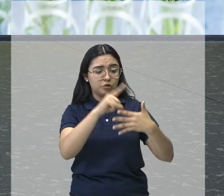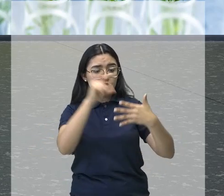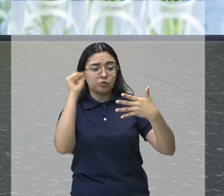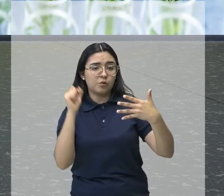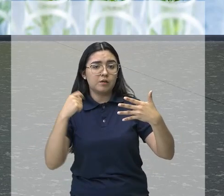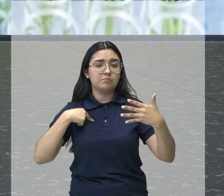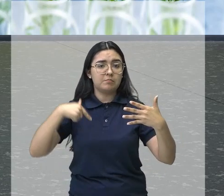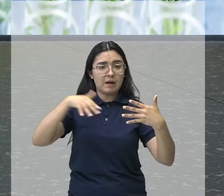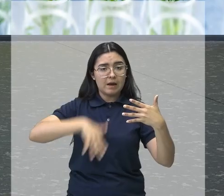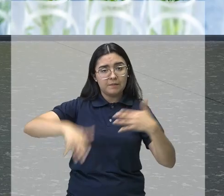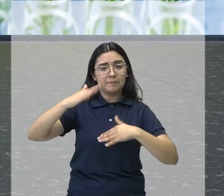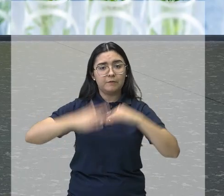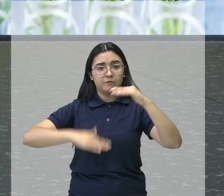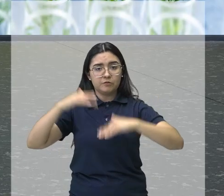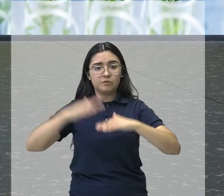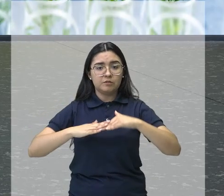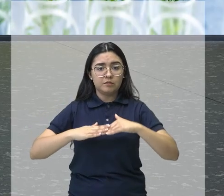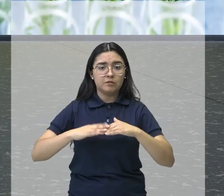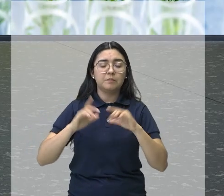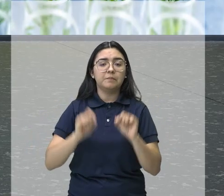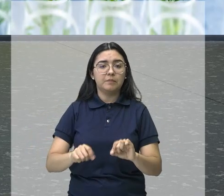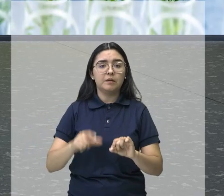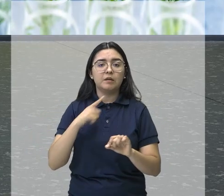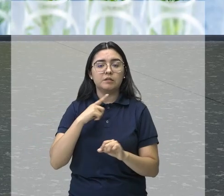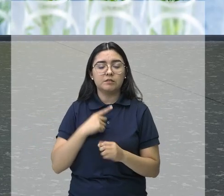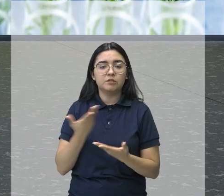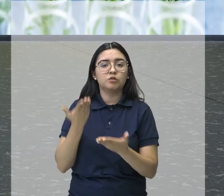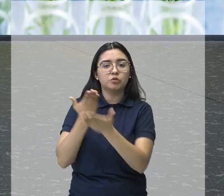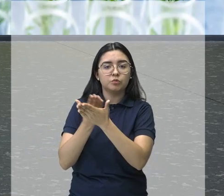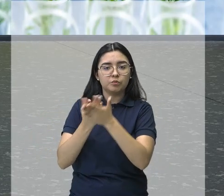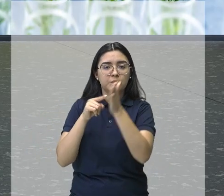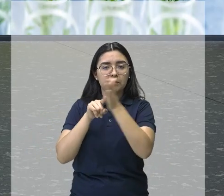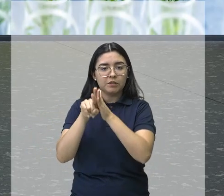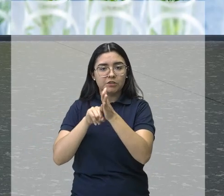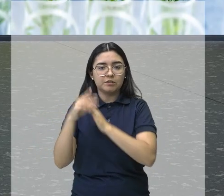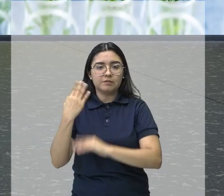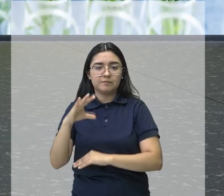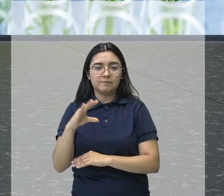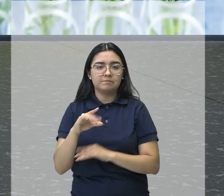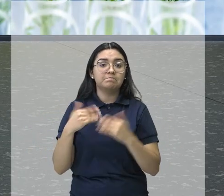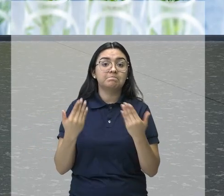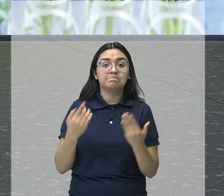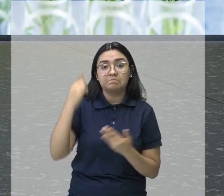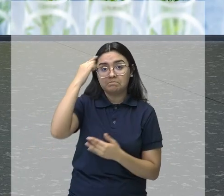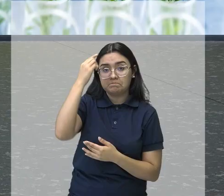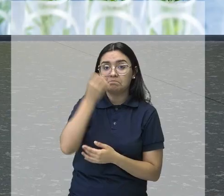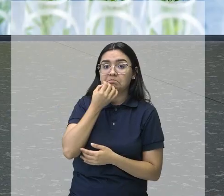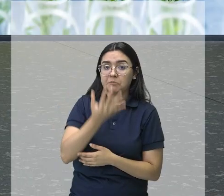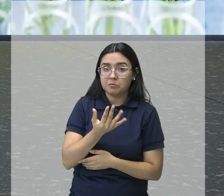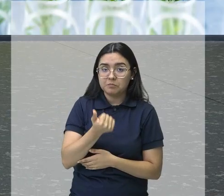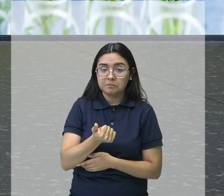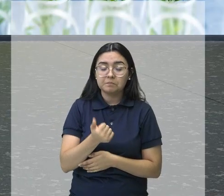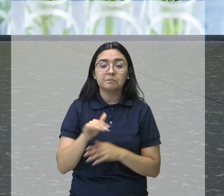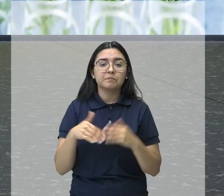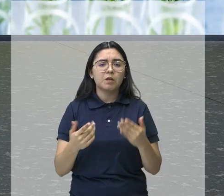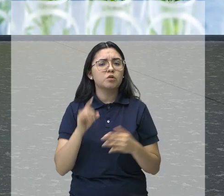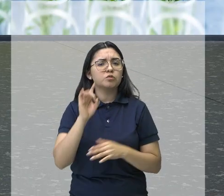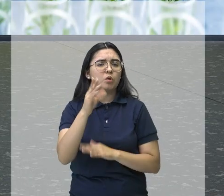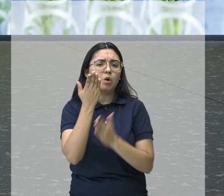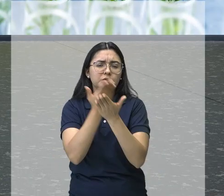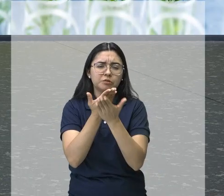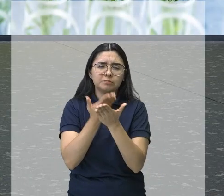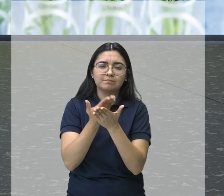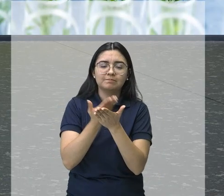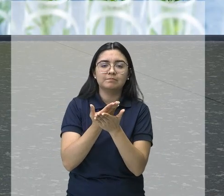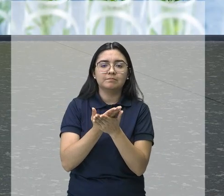desses especialistas para fazer aí o extrativismo científico. O que você acha da ideia? Não é boa? Então, é só